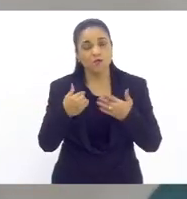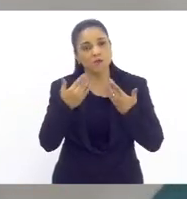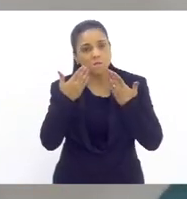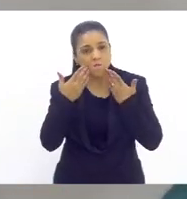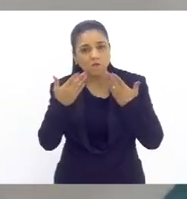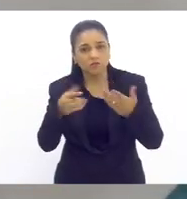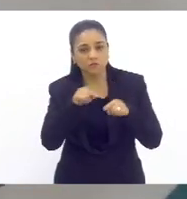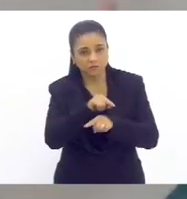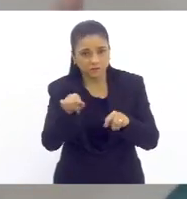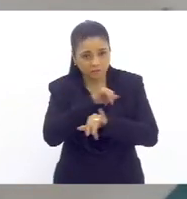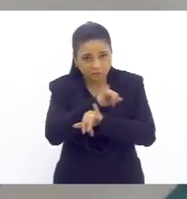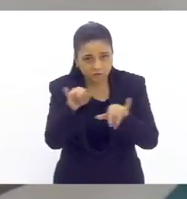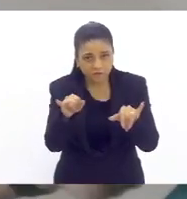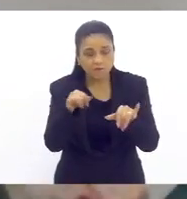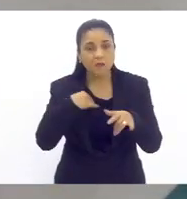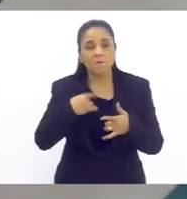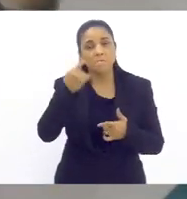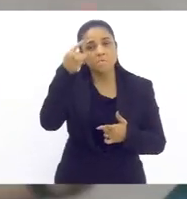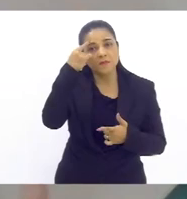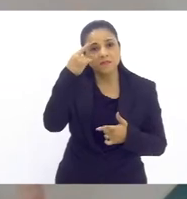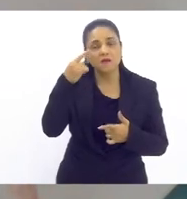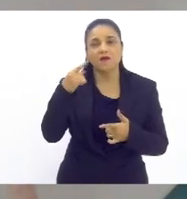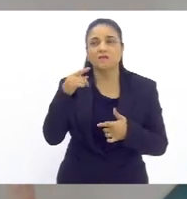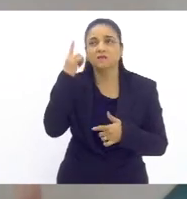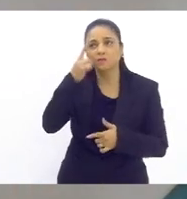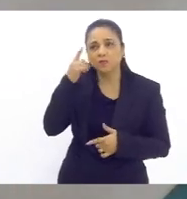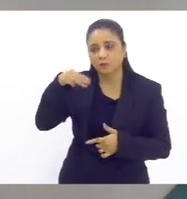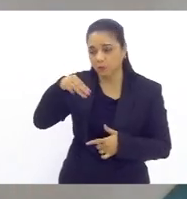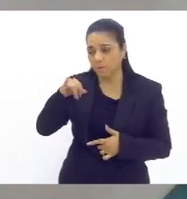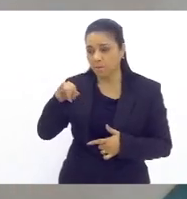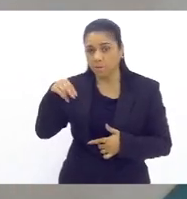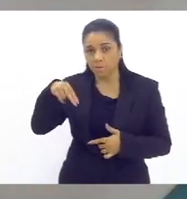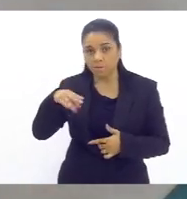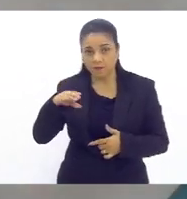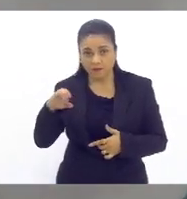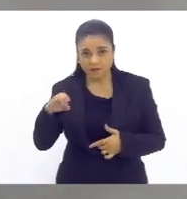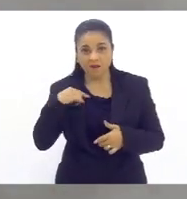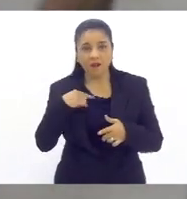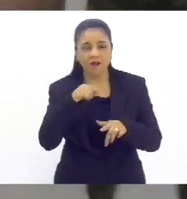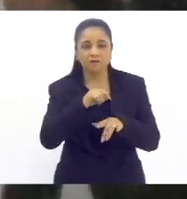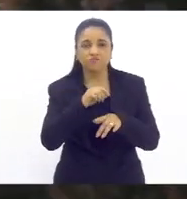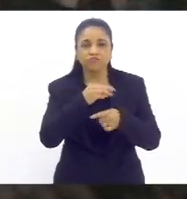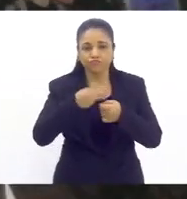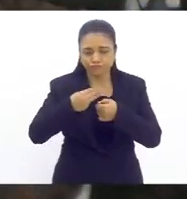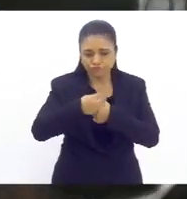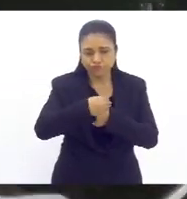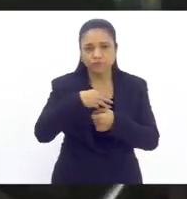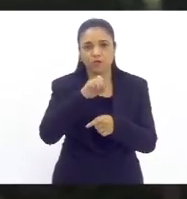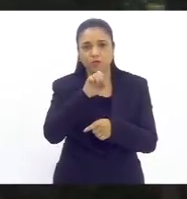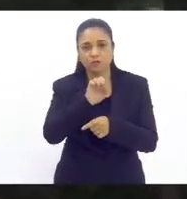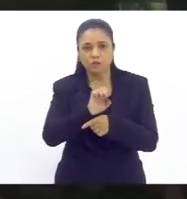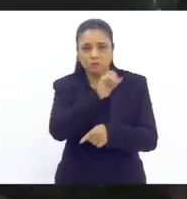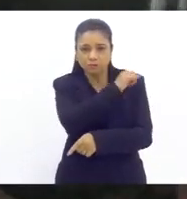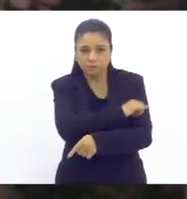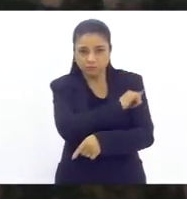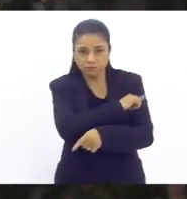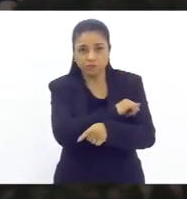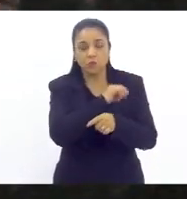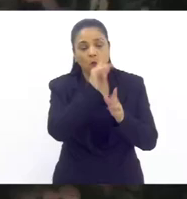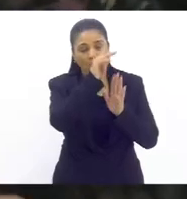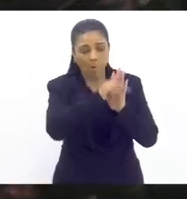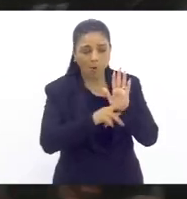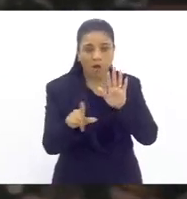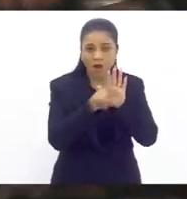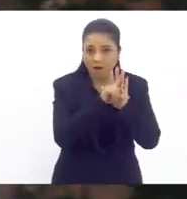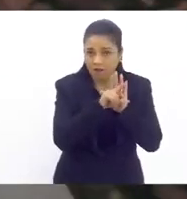é que a gente também tá pensando em que a partir desse lugar lá do município do Rio de Janeiro nós também protocolamos um projeto